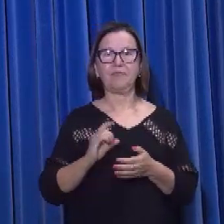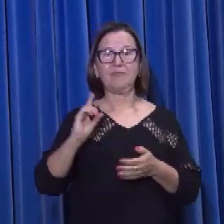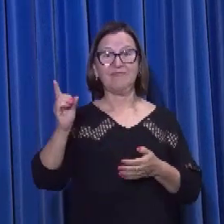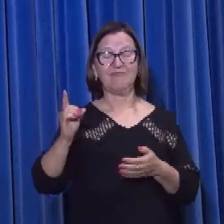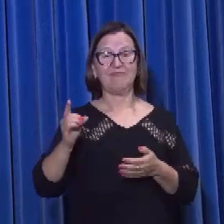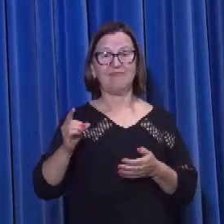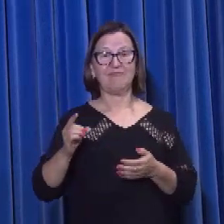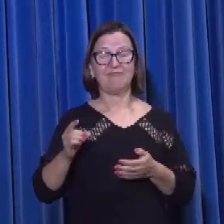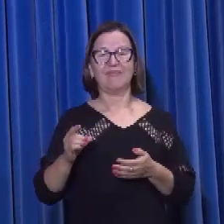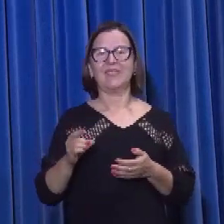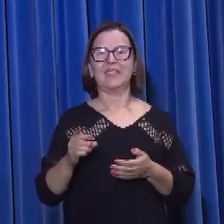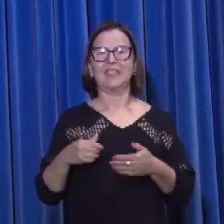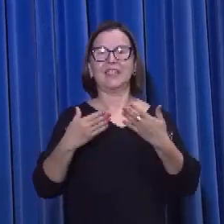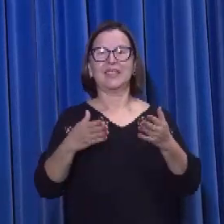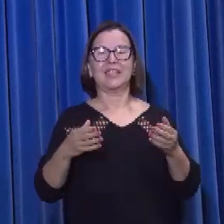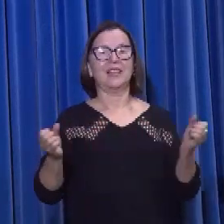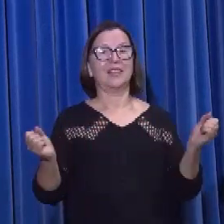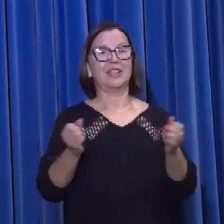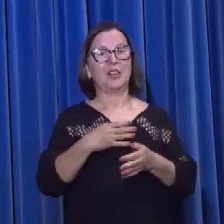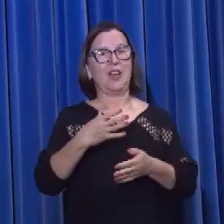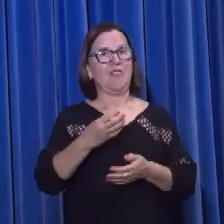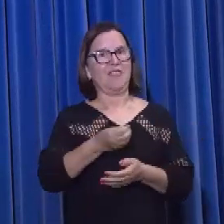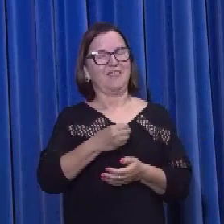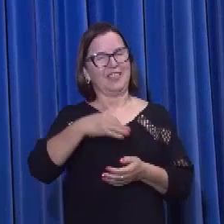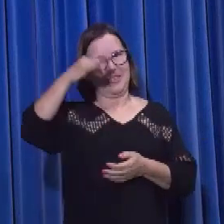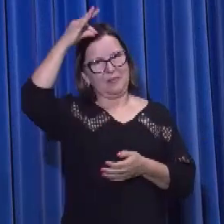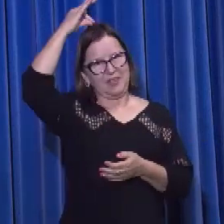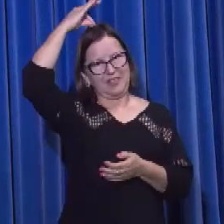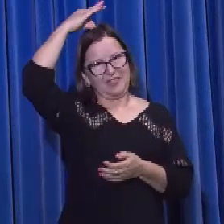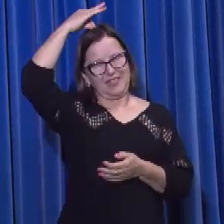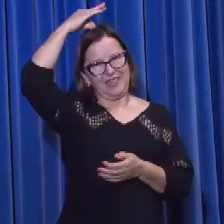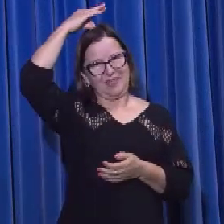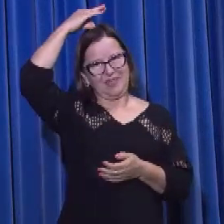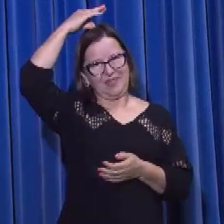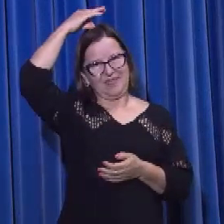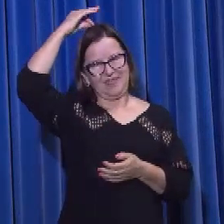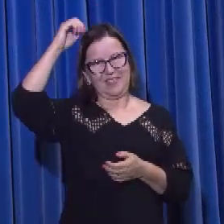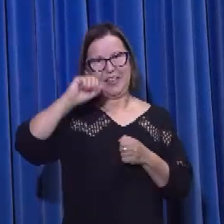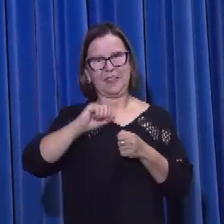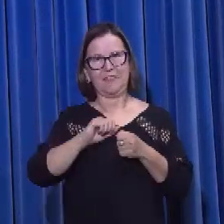capacita a ouvir e a responder ao seu chamado.